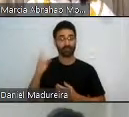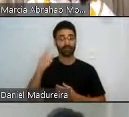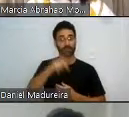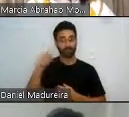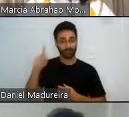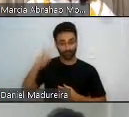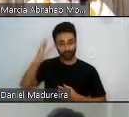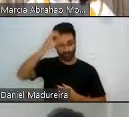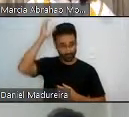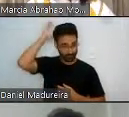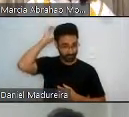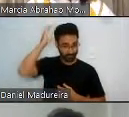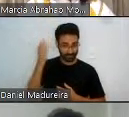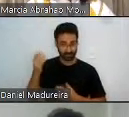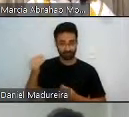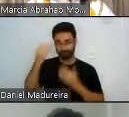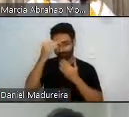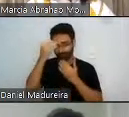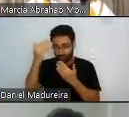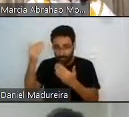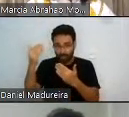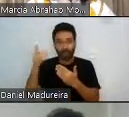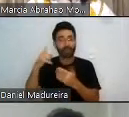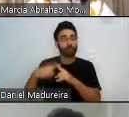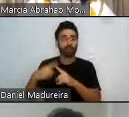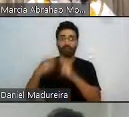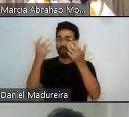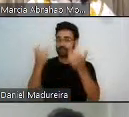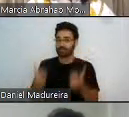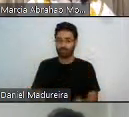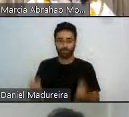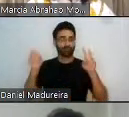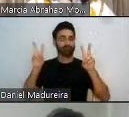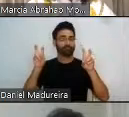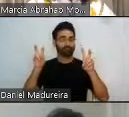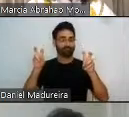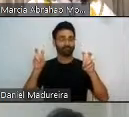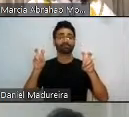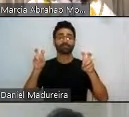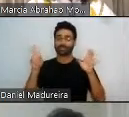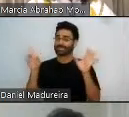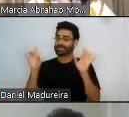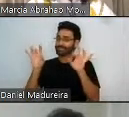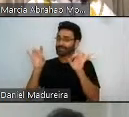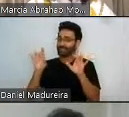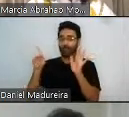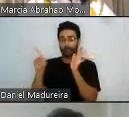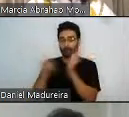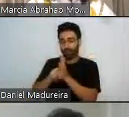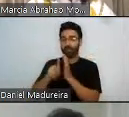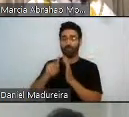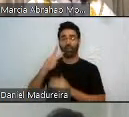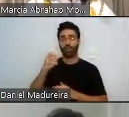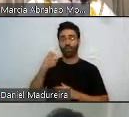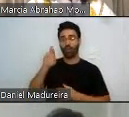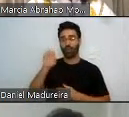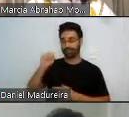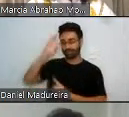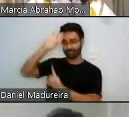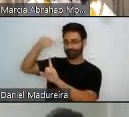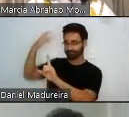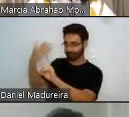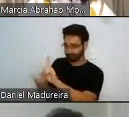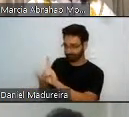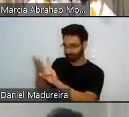Chomsky, obrigado por ter aceito o título de doutor honoris causa da Universidade de Brasília. Nós, da